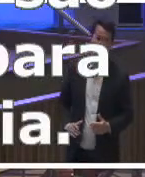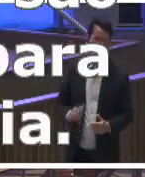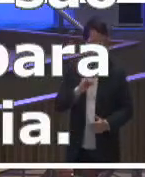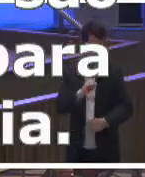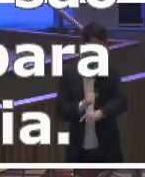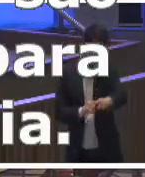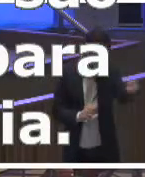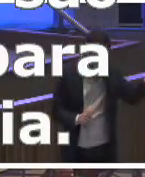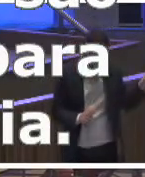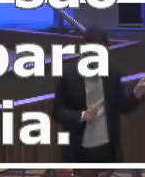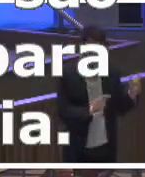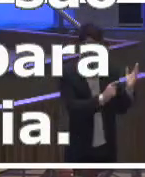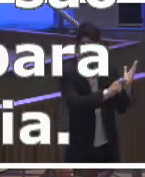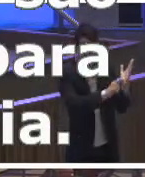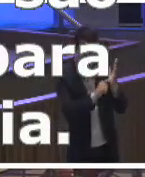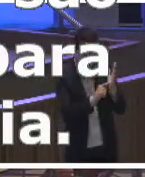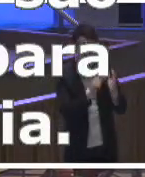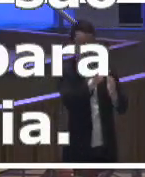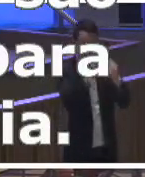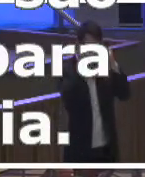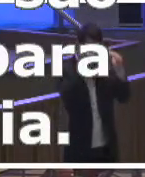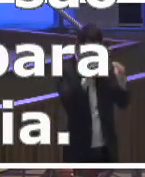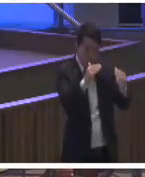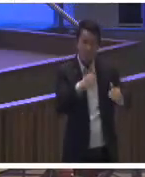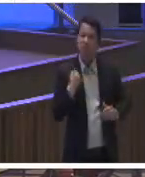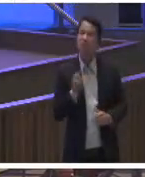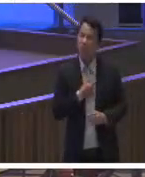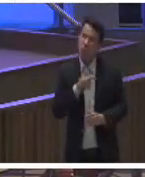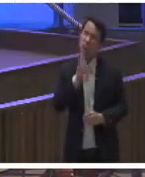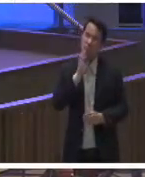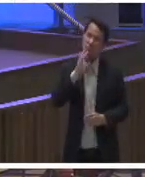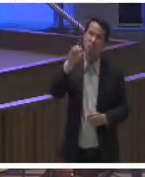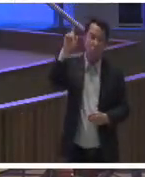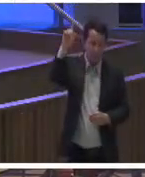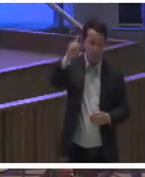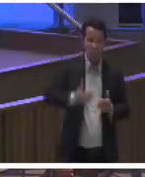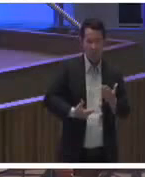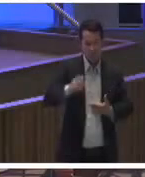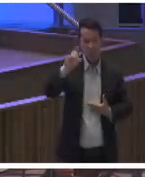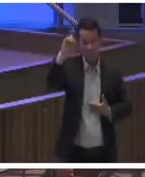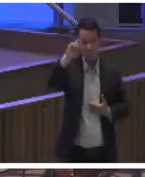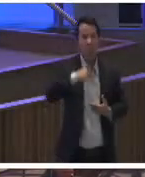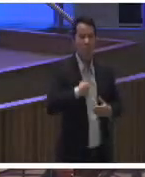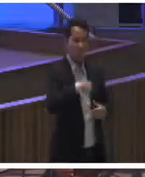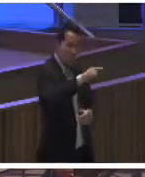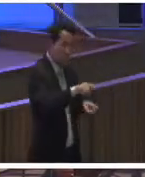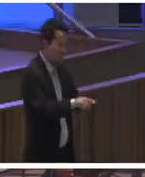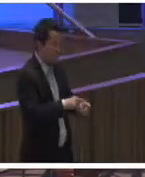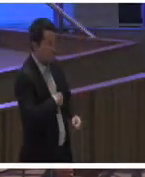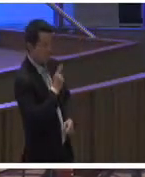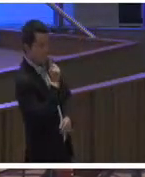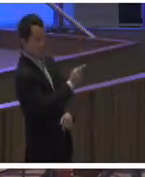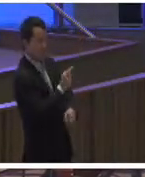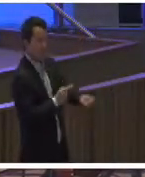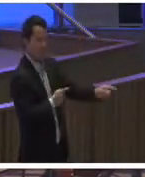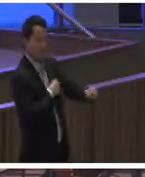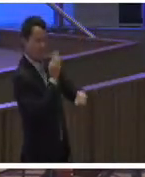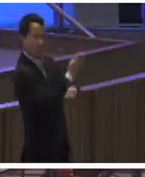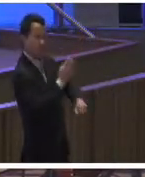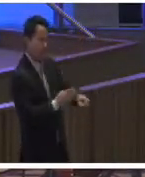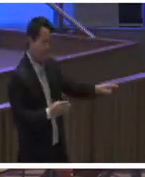para castigar qualquer desobediência. Paulo vai dizer que as armas que Deus nos dá